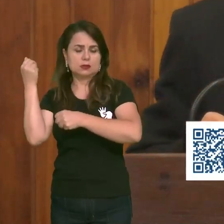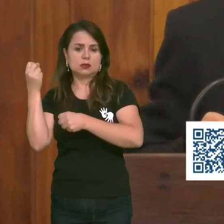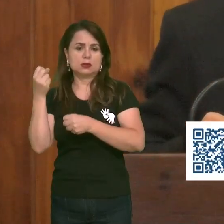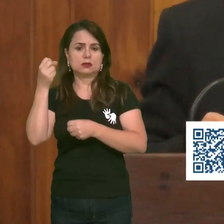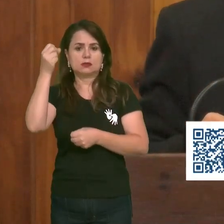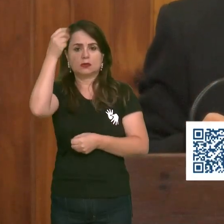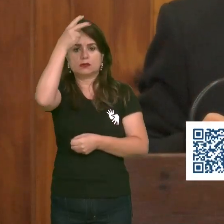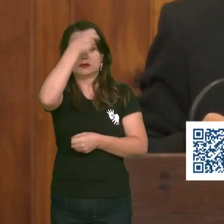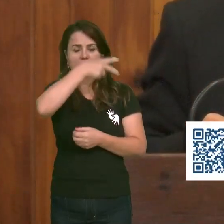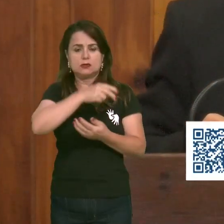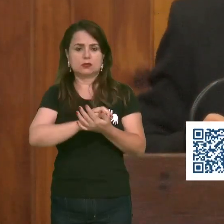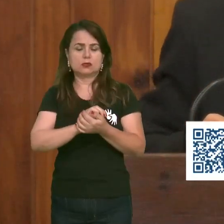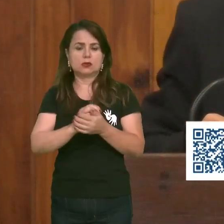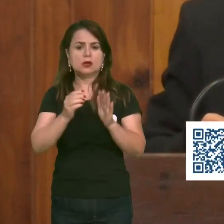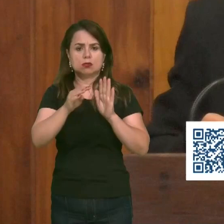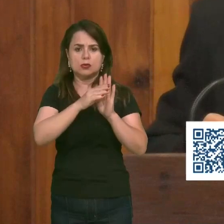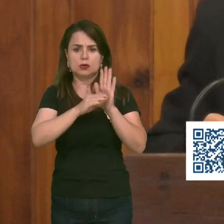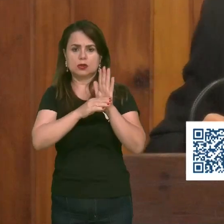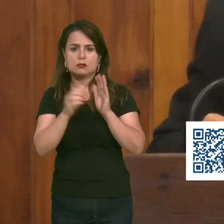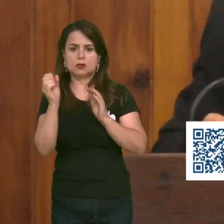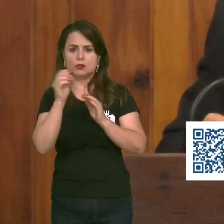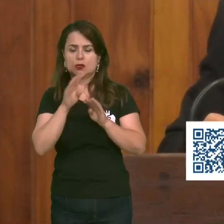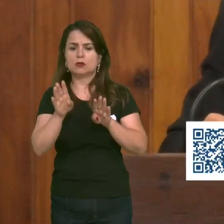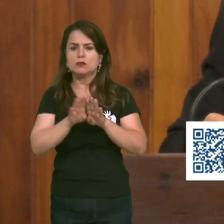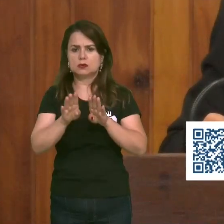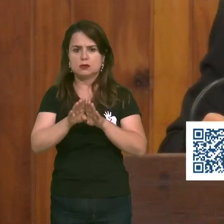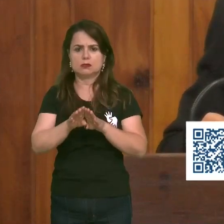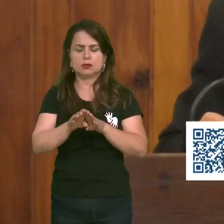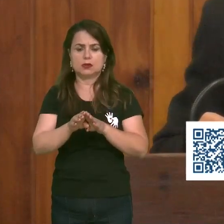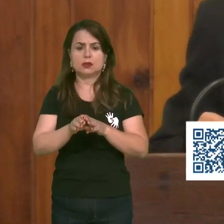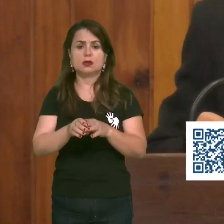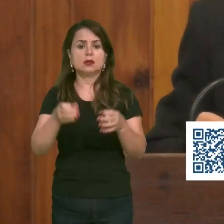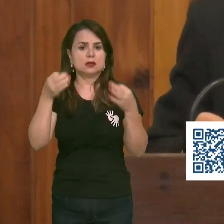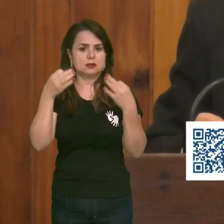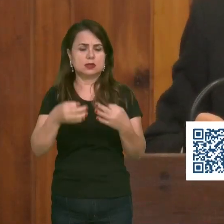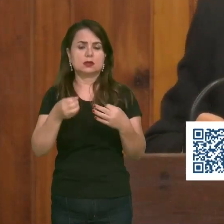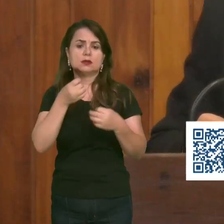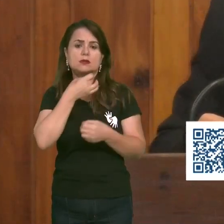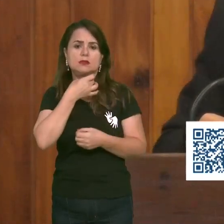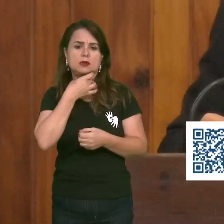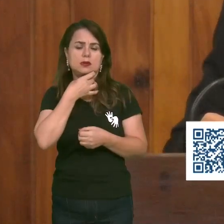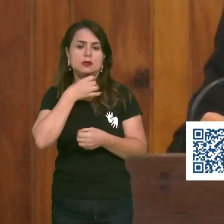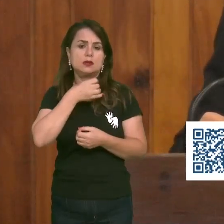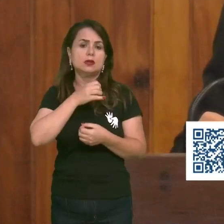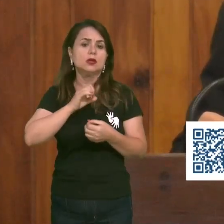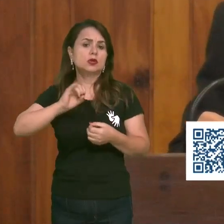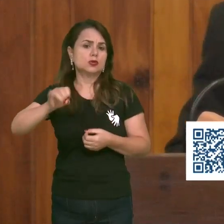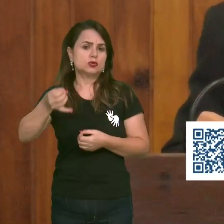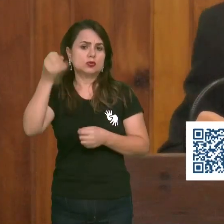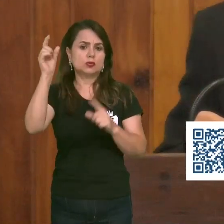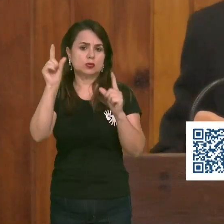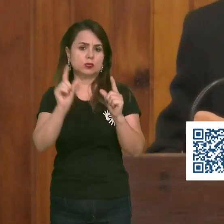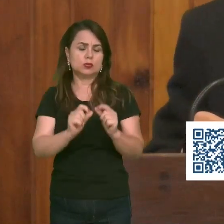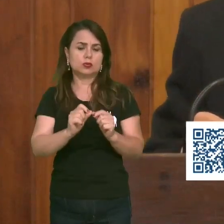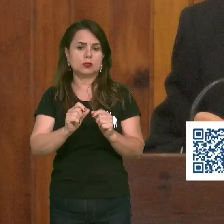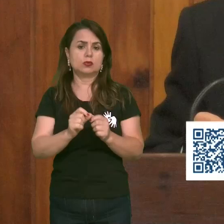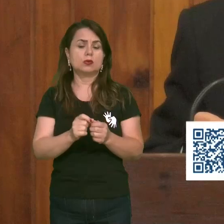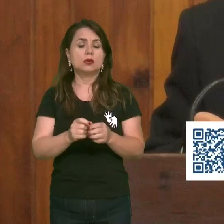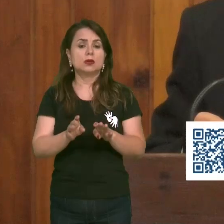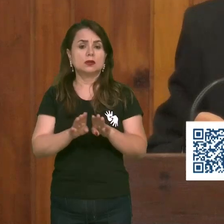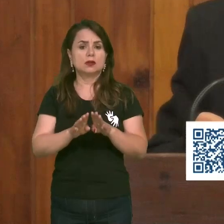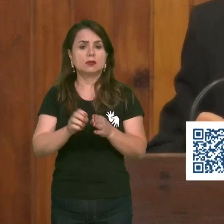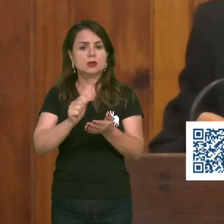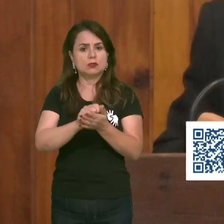uma certa Marília qual estabeleceu 100% de desconto sobre multas e juros por pagamento realizado até